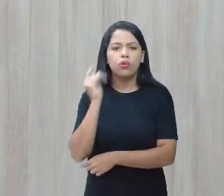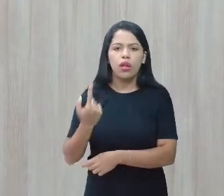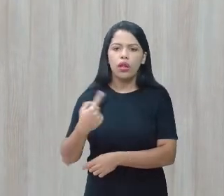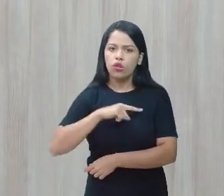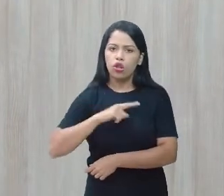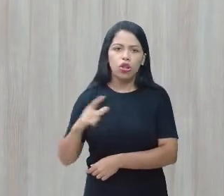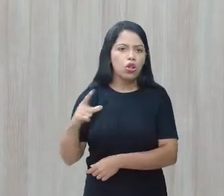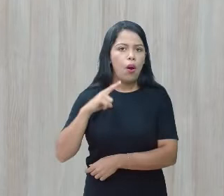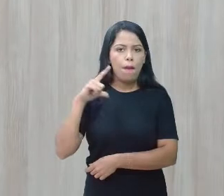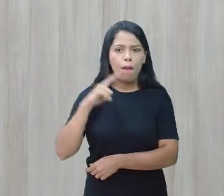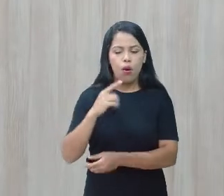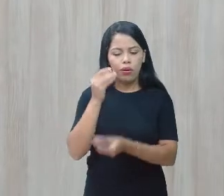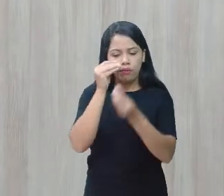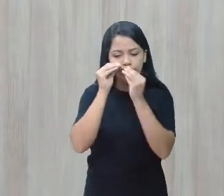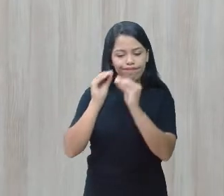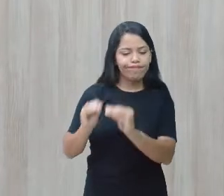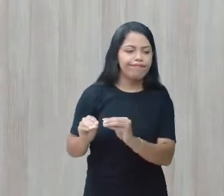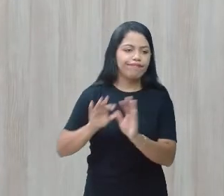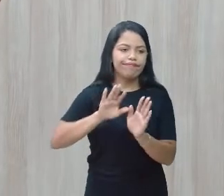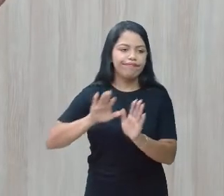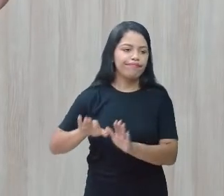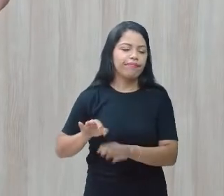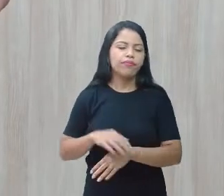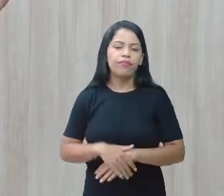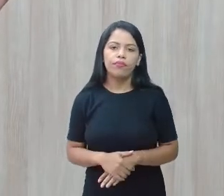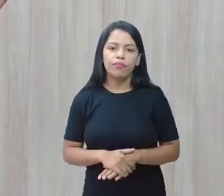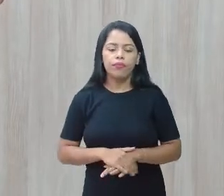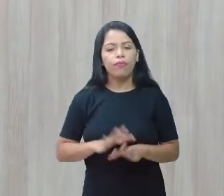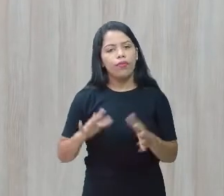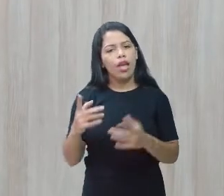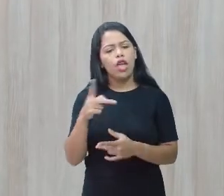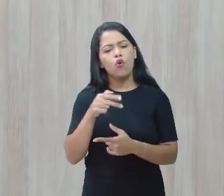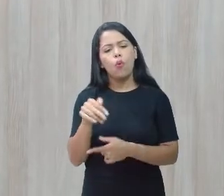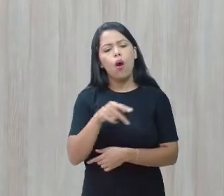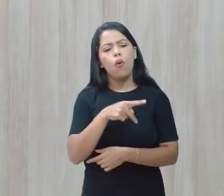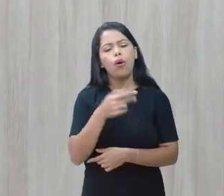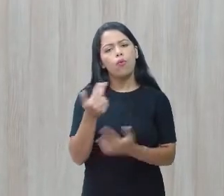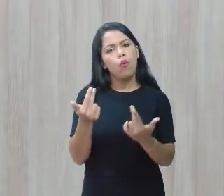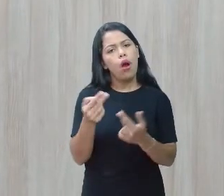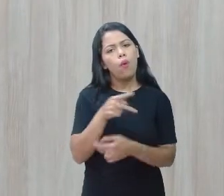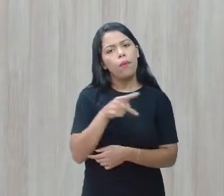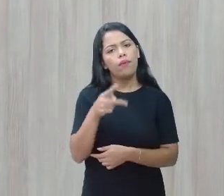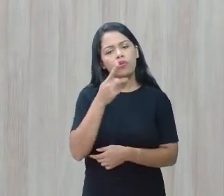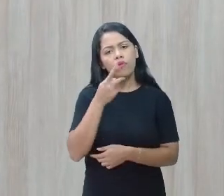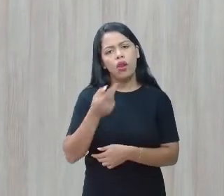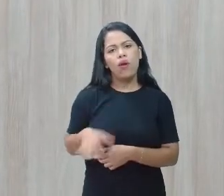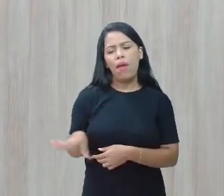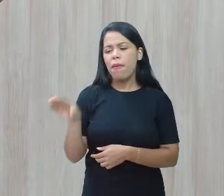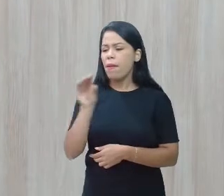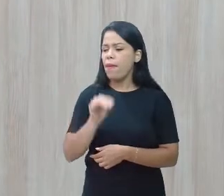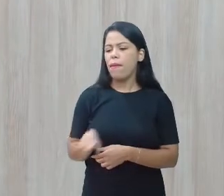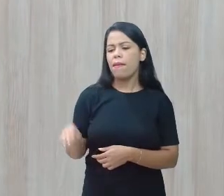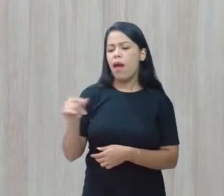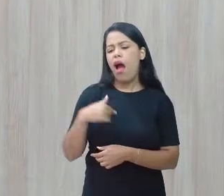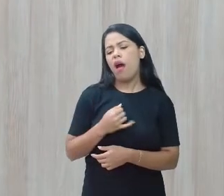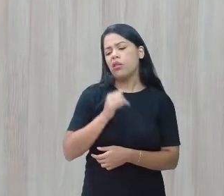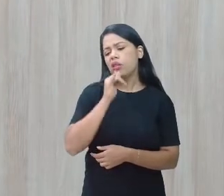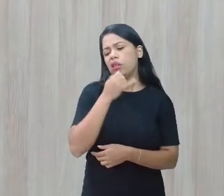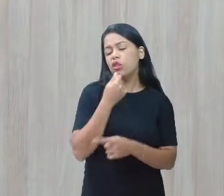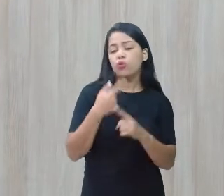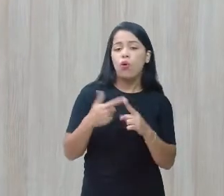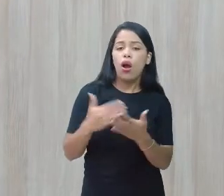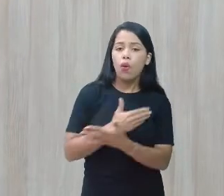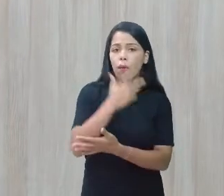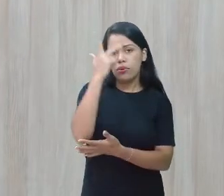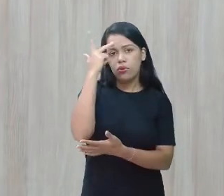não também... como Helena falou tão bem, não é essa questão aí do mimimi. Eu fiquei triste porque alguém falou isso.